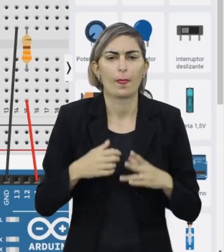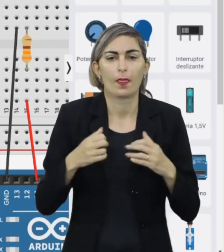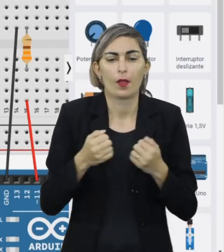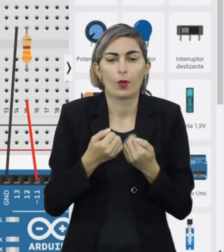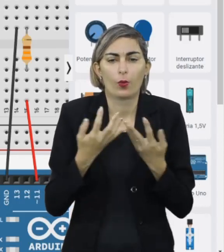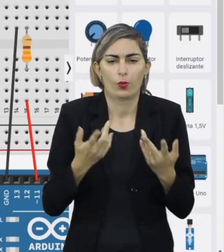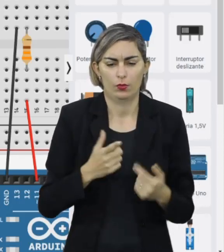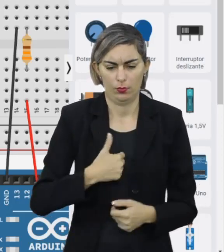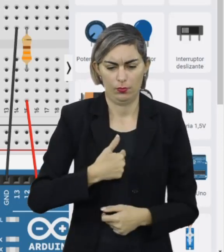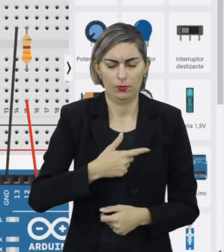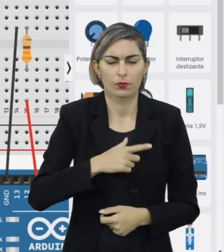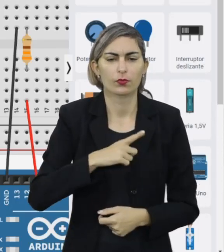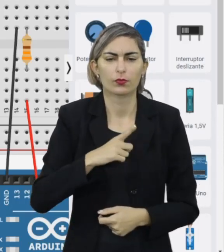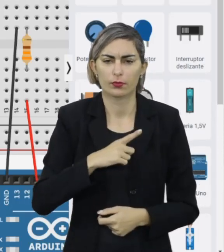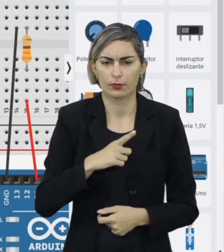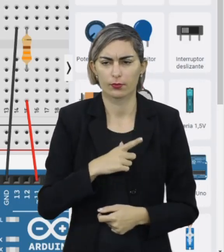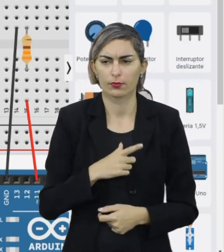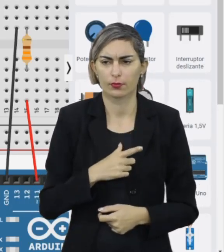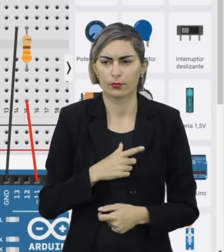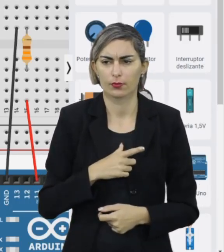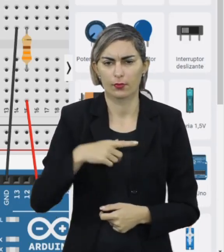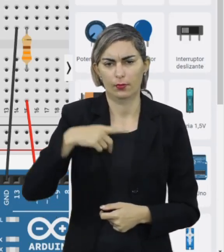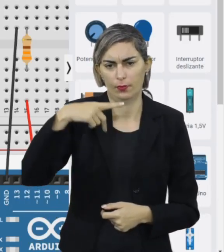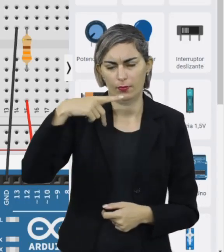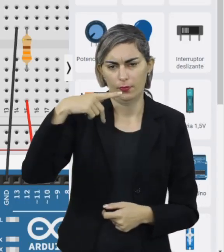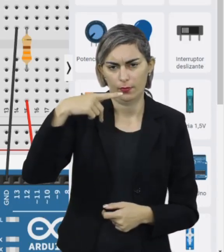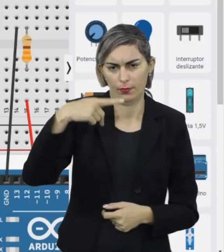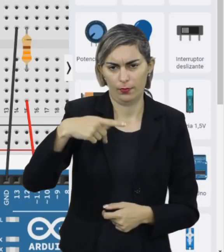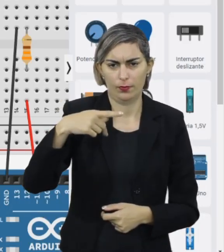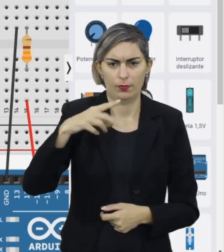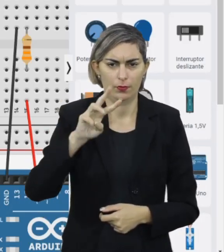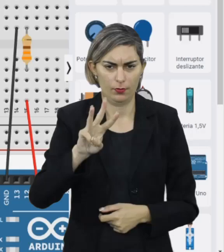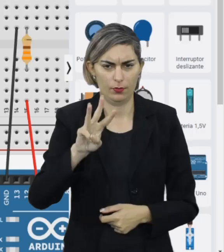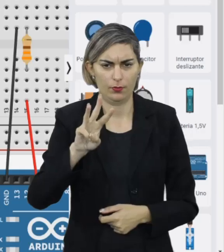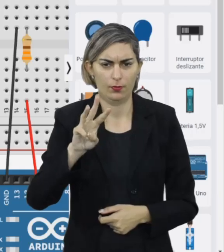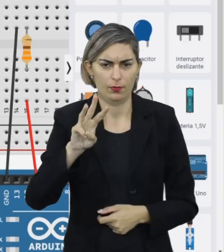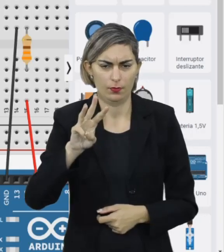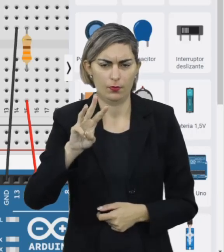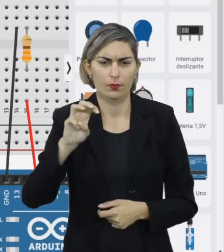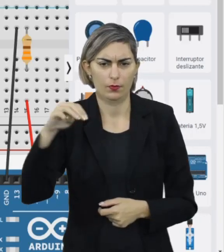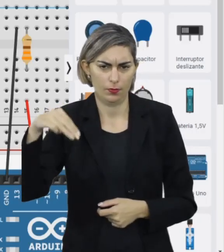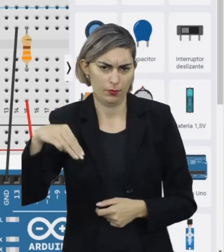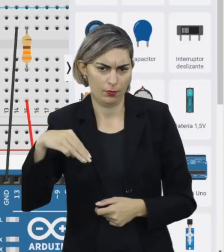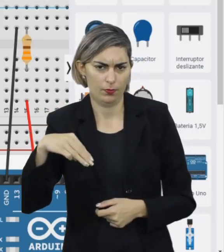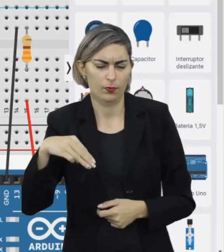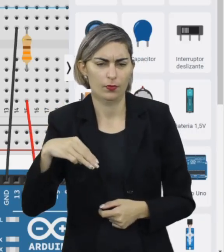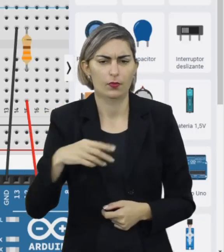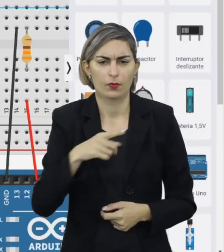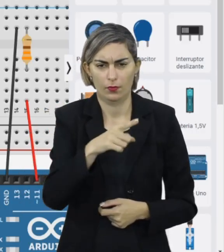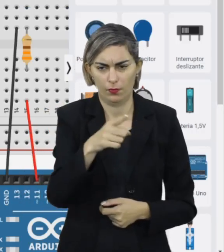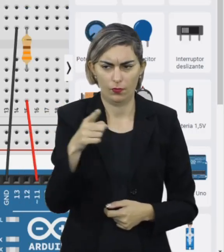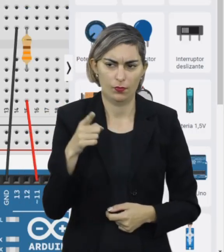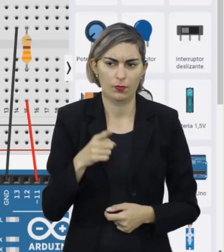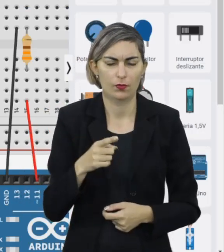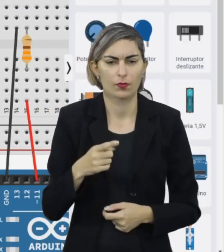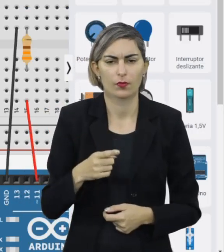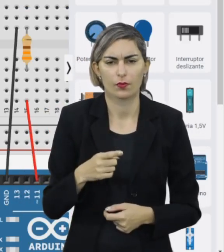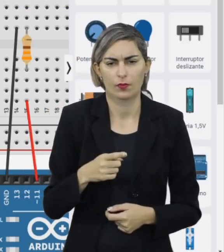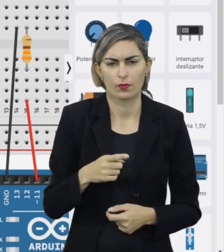Quando eu tenho um PWM, o que acontece é o seguinte, você vai